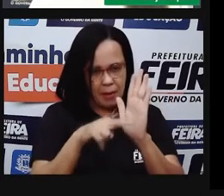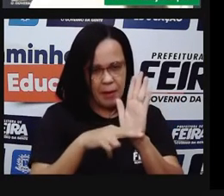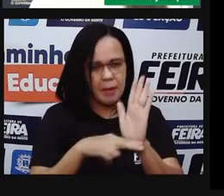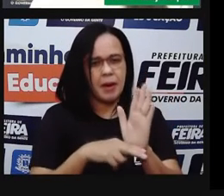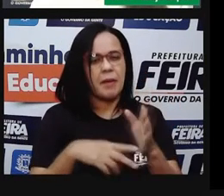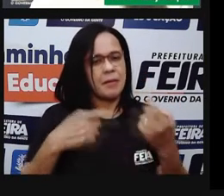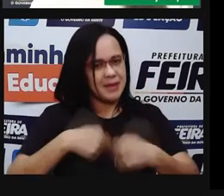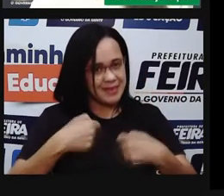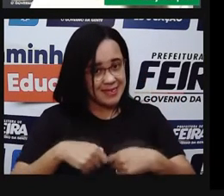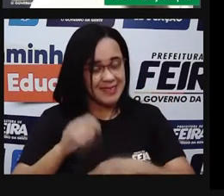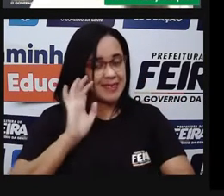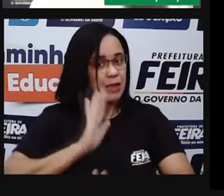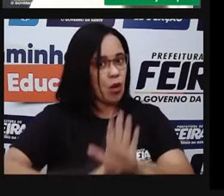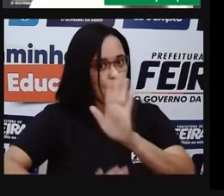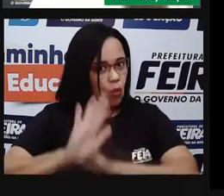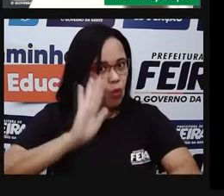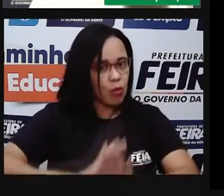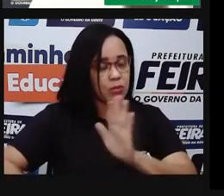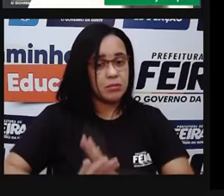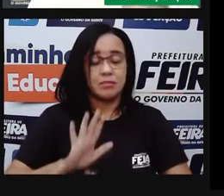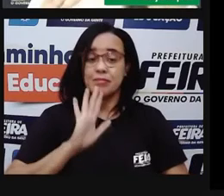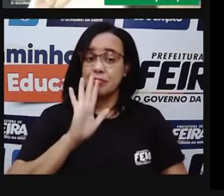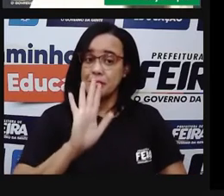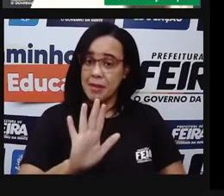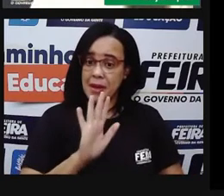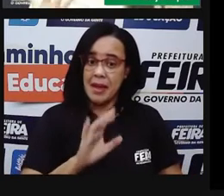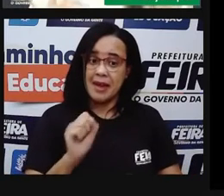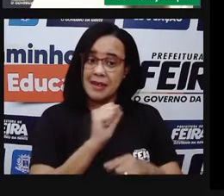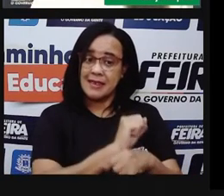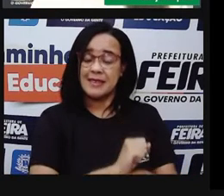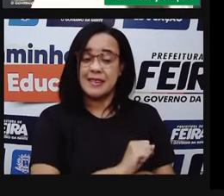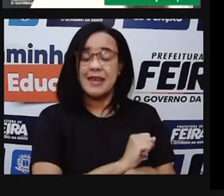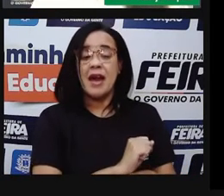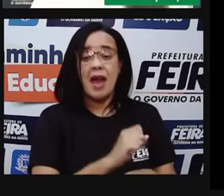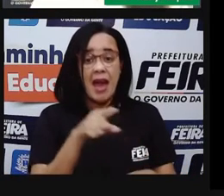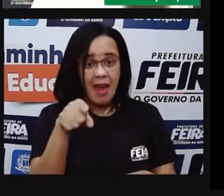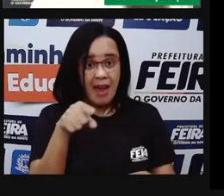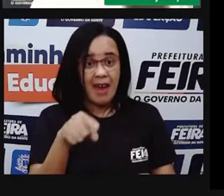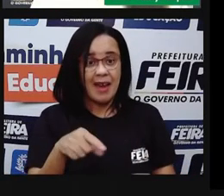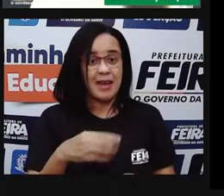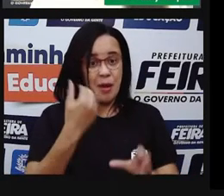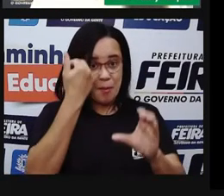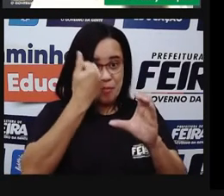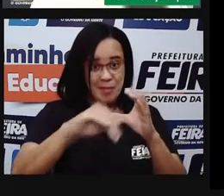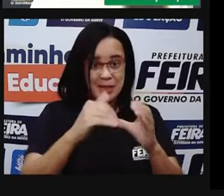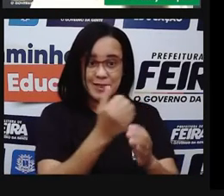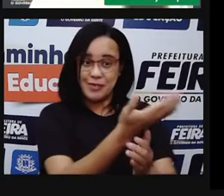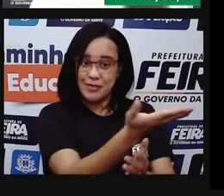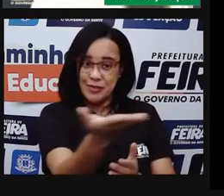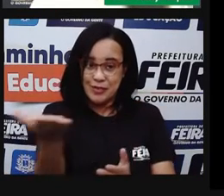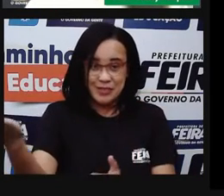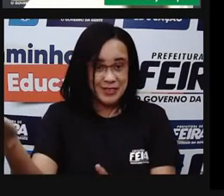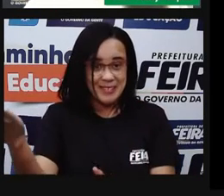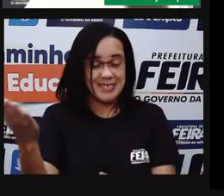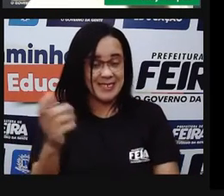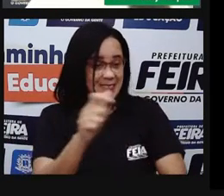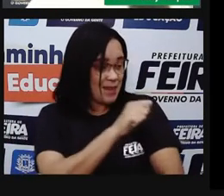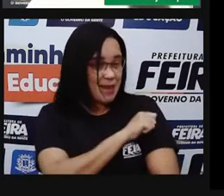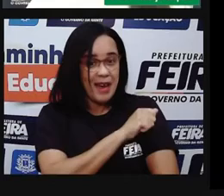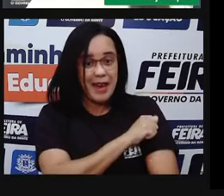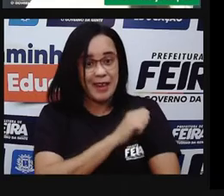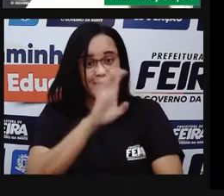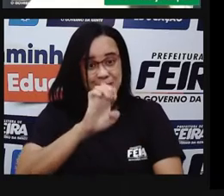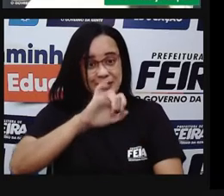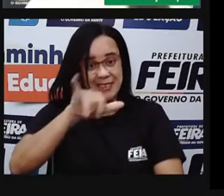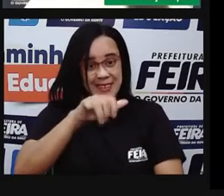possível, mas ele não deixou de trazer um recadinho para você, estudante da EJA. Vamos ouvir o